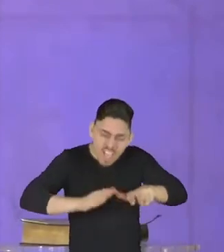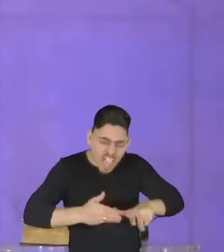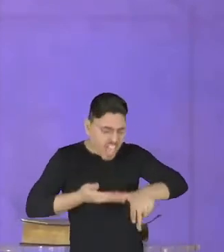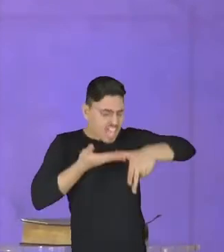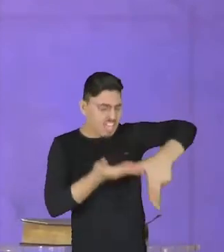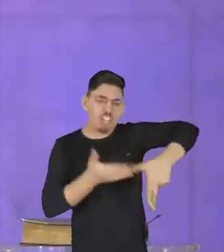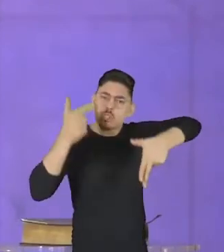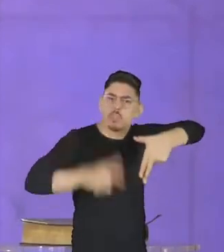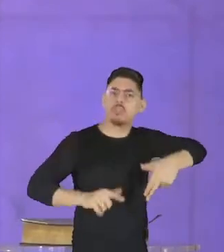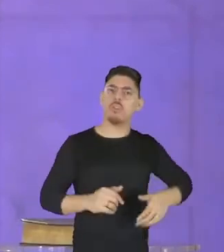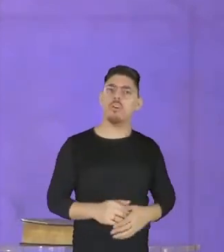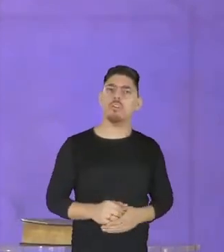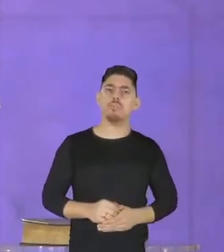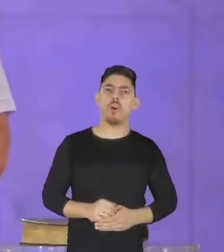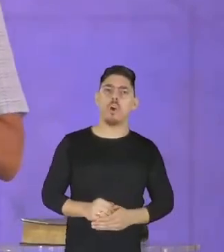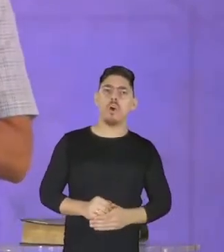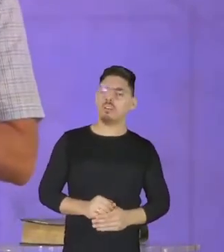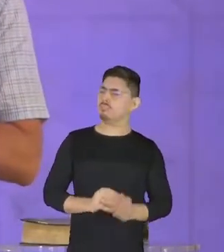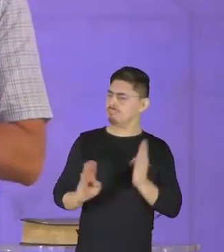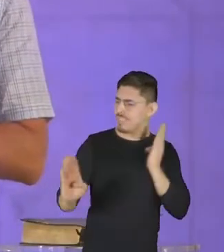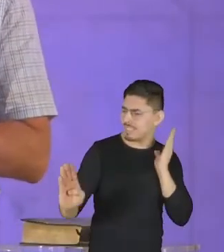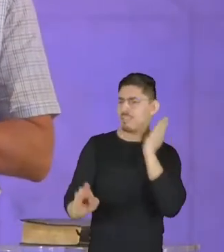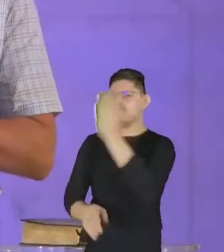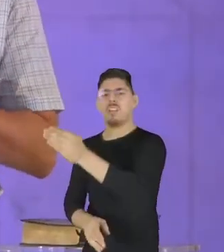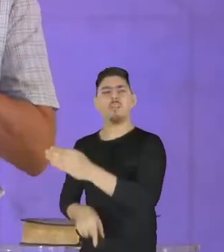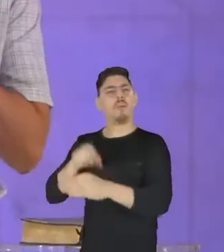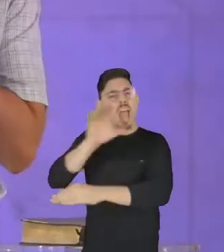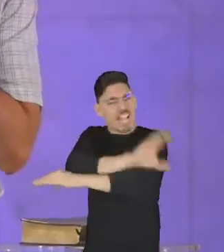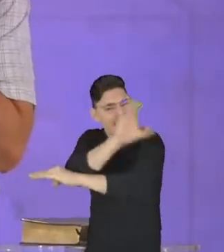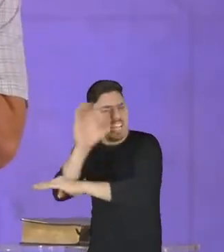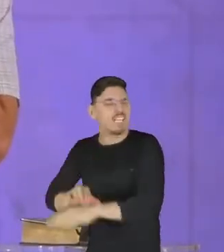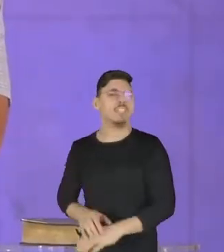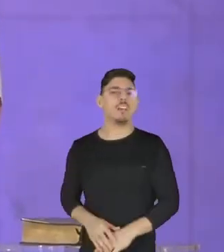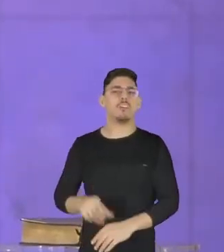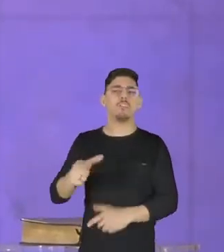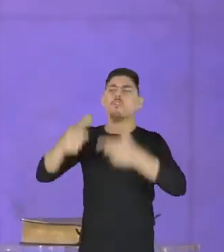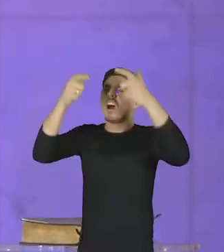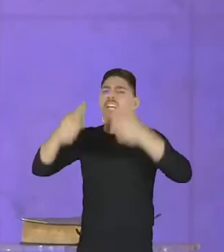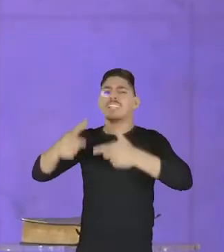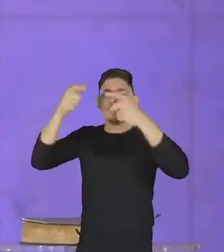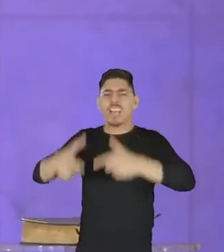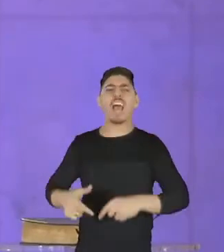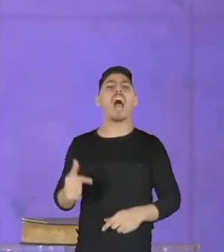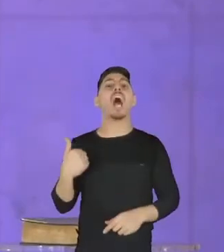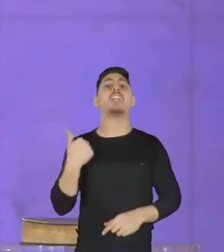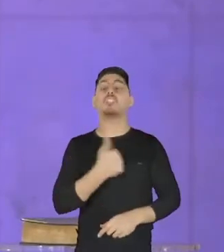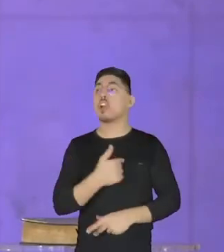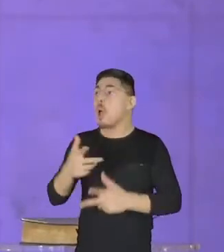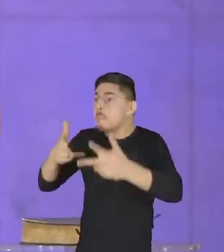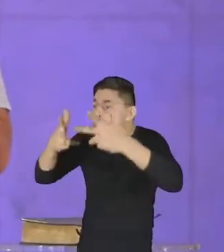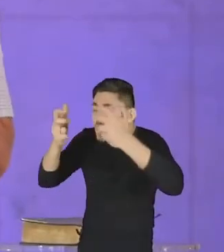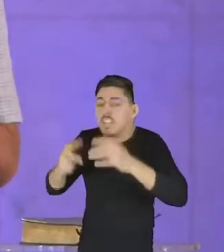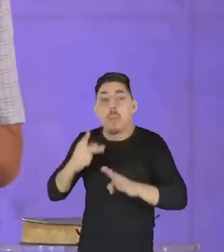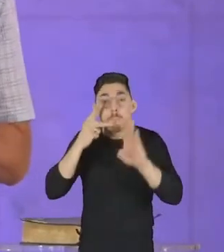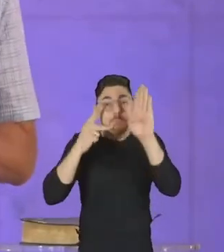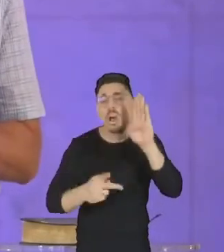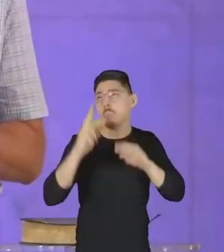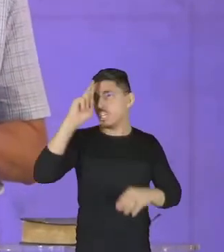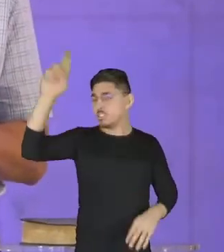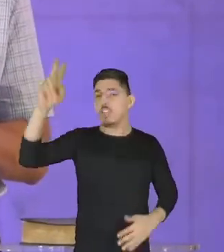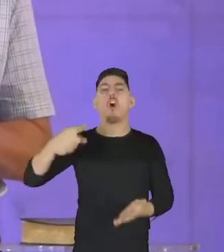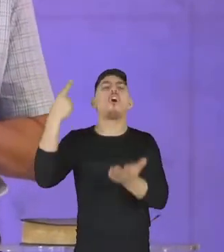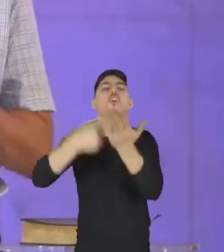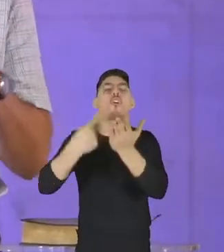Canaã, da terra celestial, dessa terra onde nós vemos as promessas do Senhor se